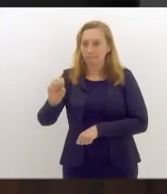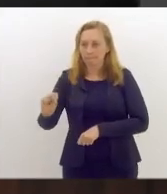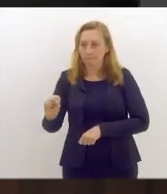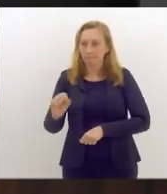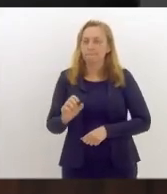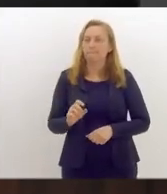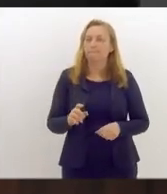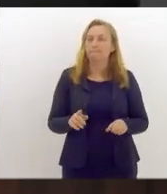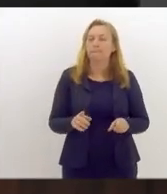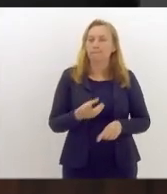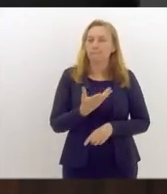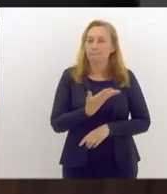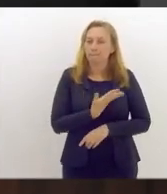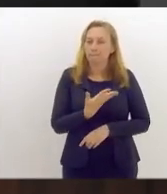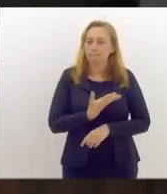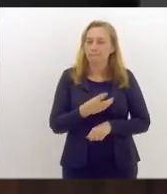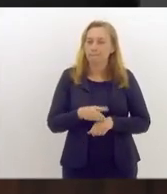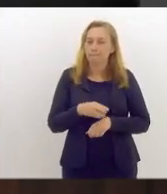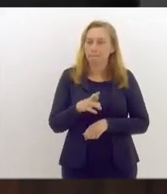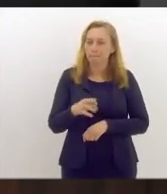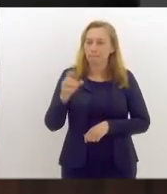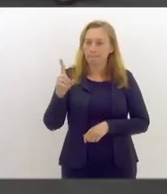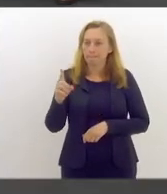E o nosso amigo Dr Damião